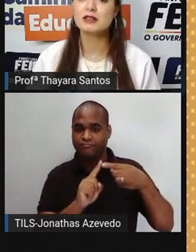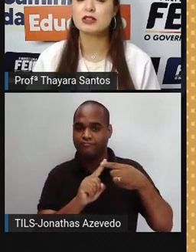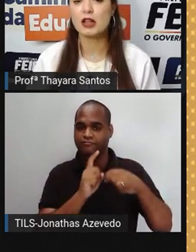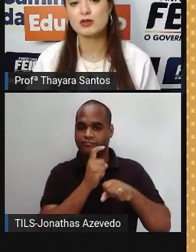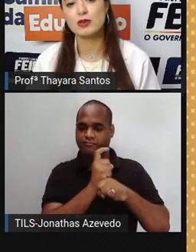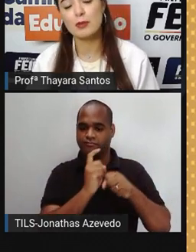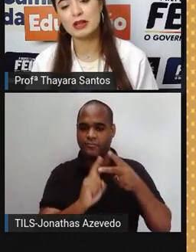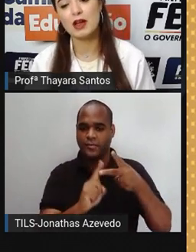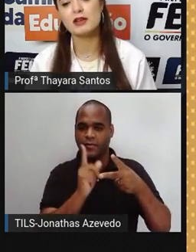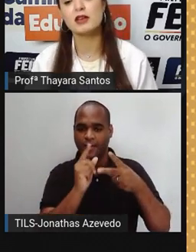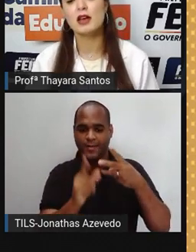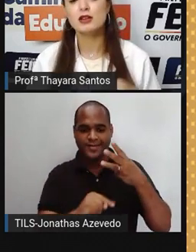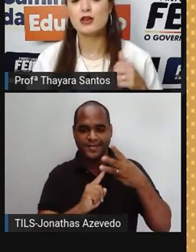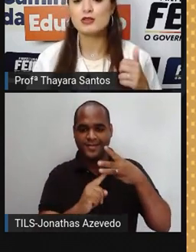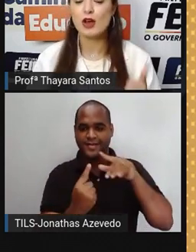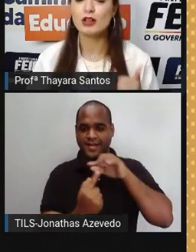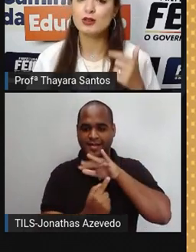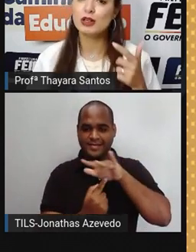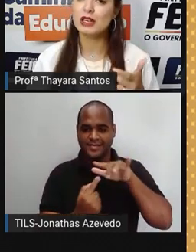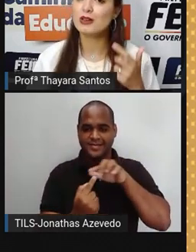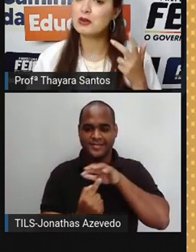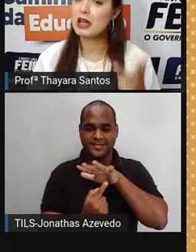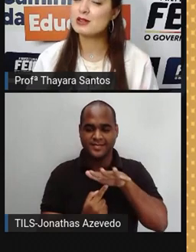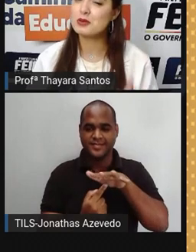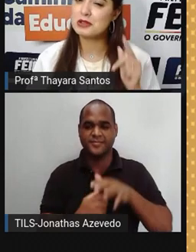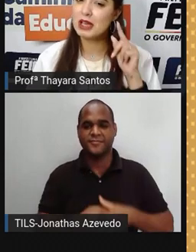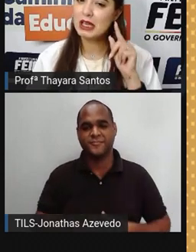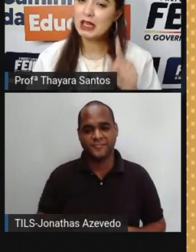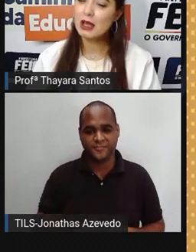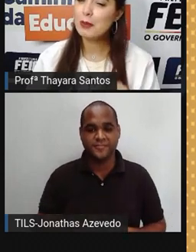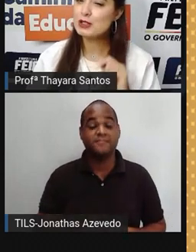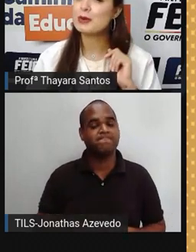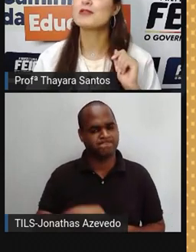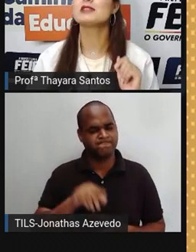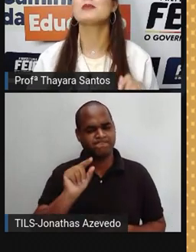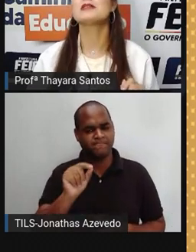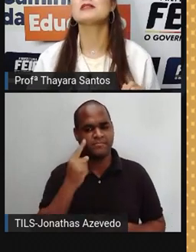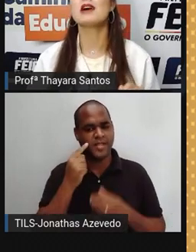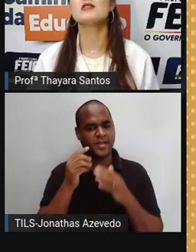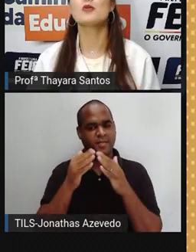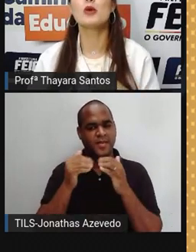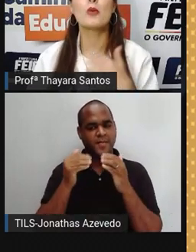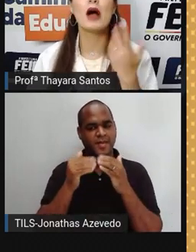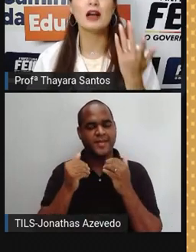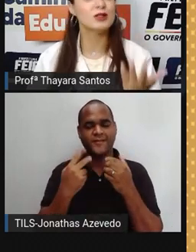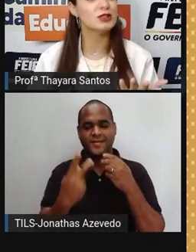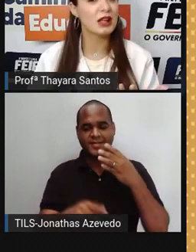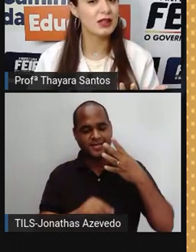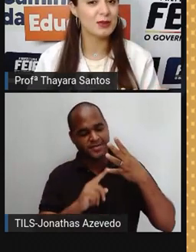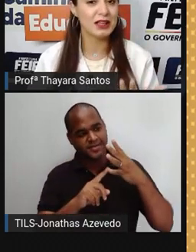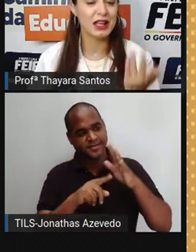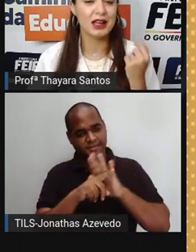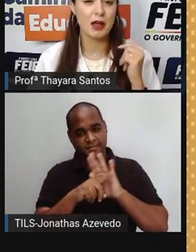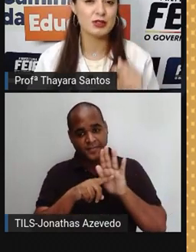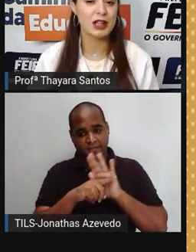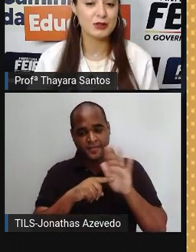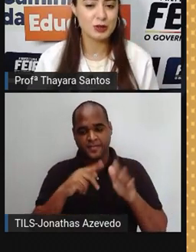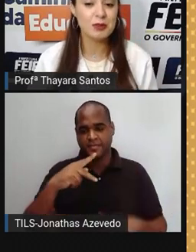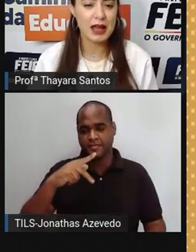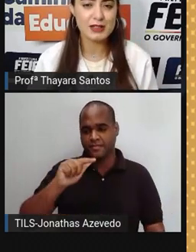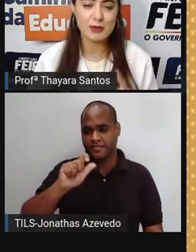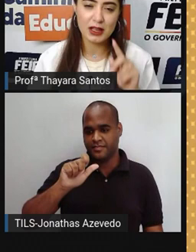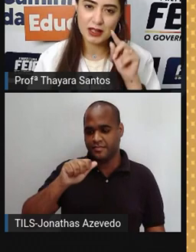apresenta três estados fundamentais que o sólido líquido ou gasoso e eu pedir para vocês pesquisarem sobre um quarto estado da matéria